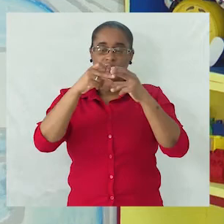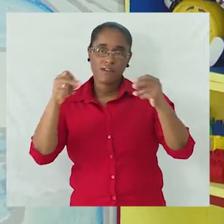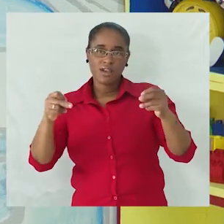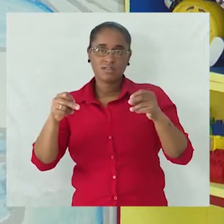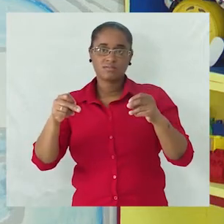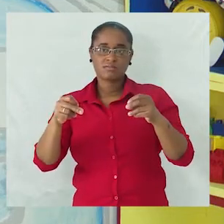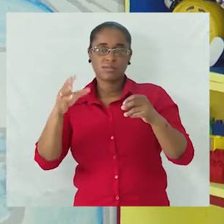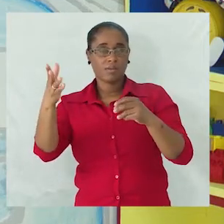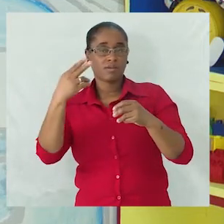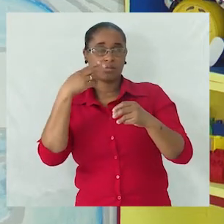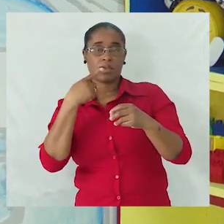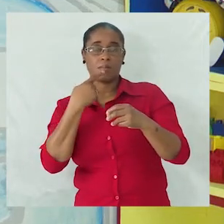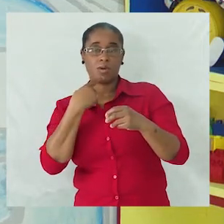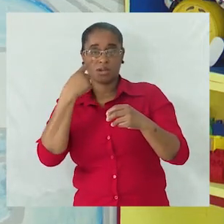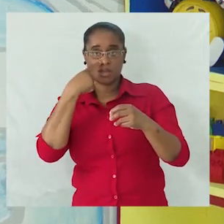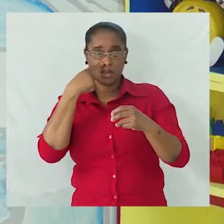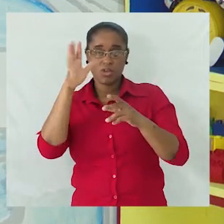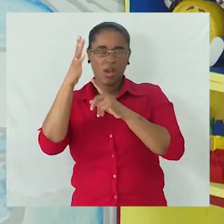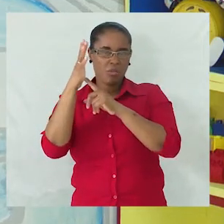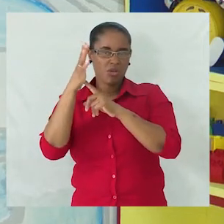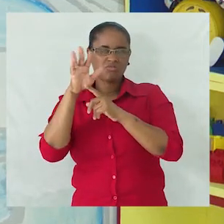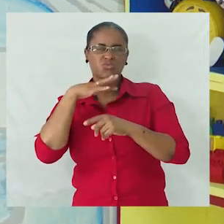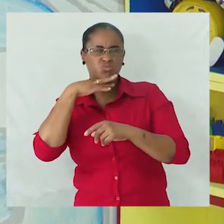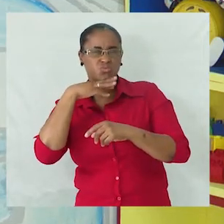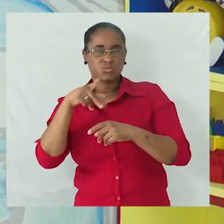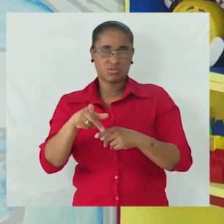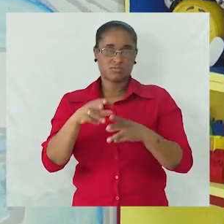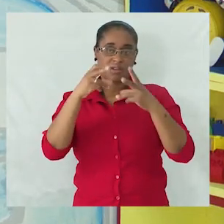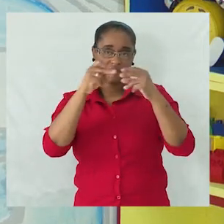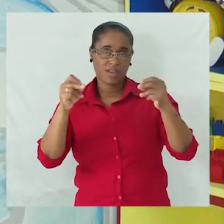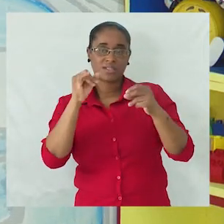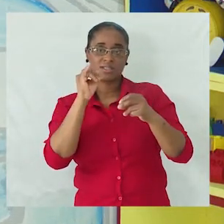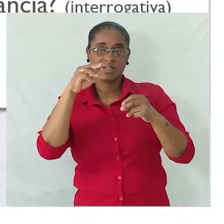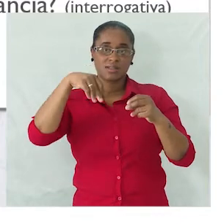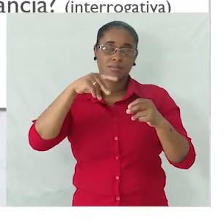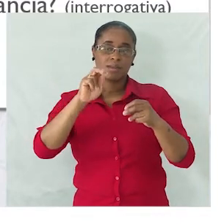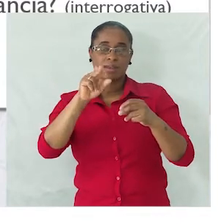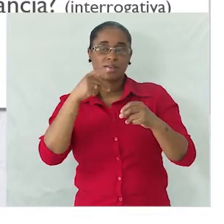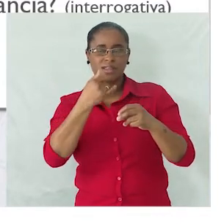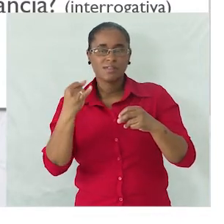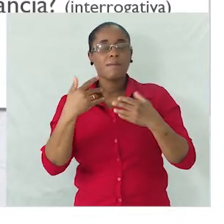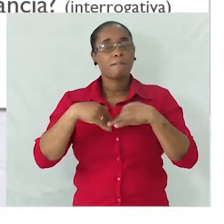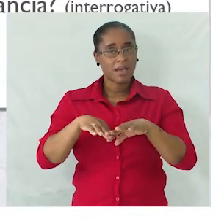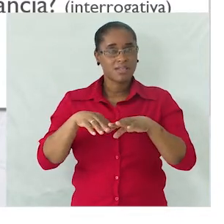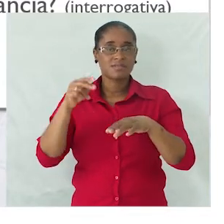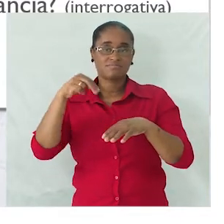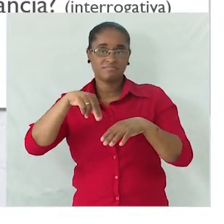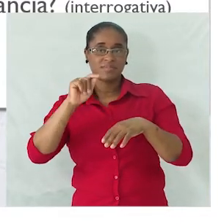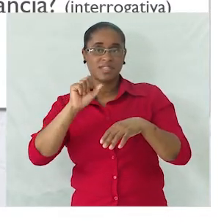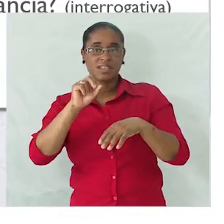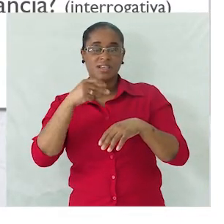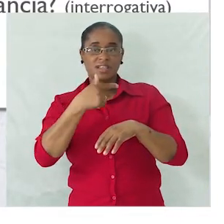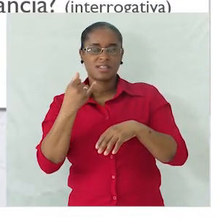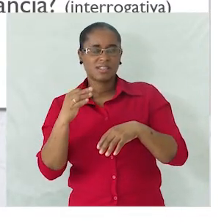e o nariz com as mãos sujas. Uma frase imperativa, mas já na negativa. A terceira: